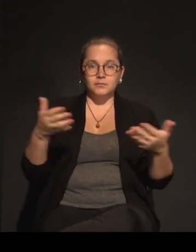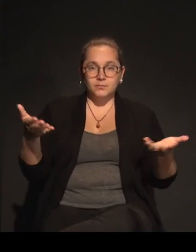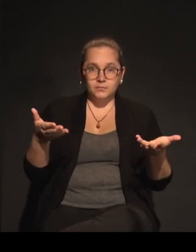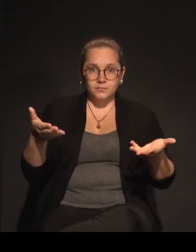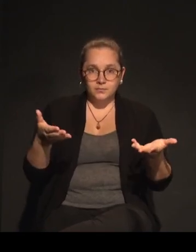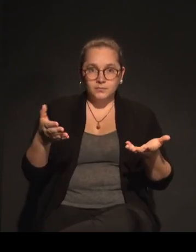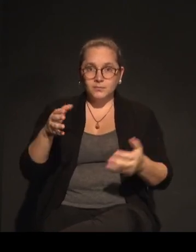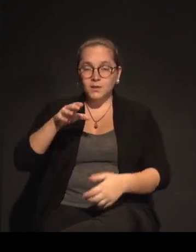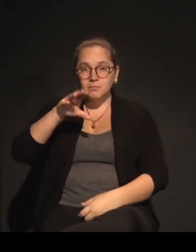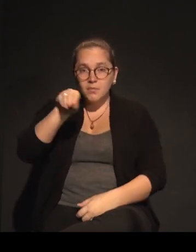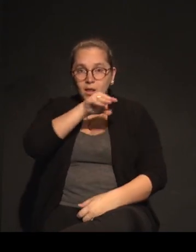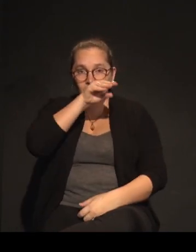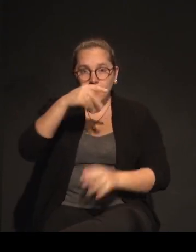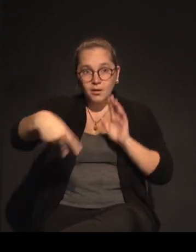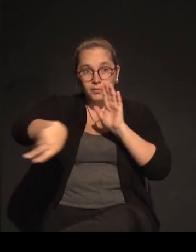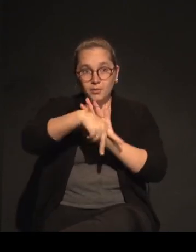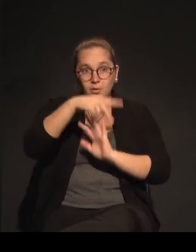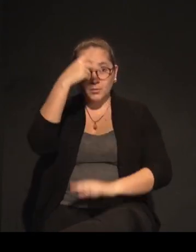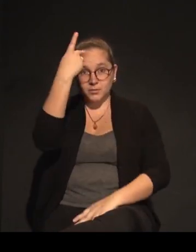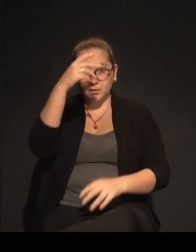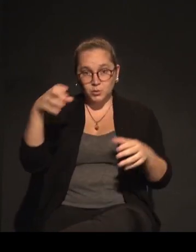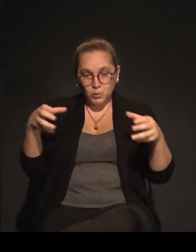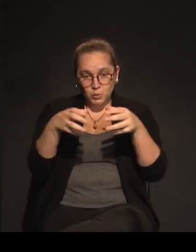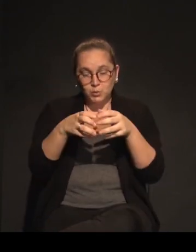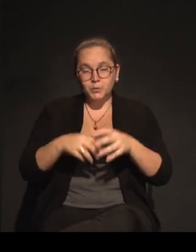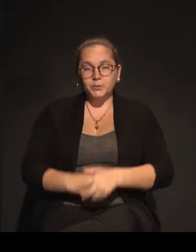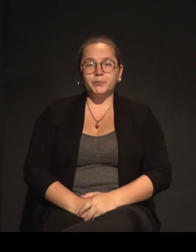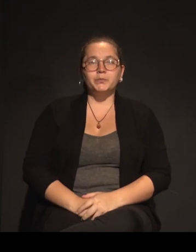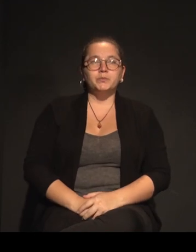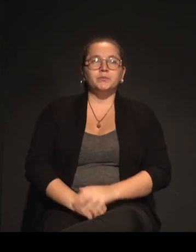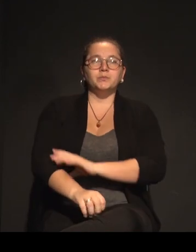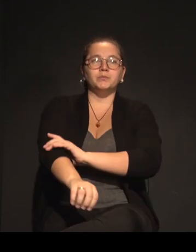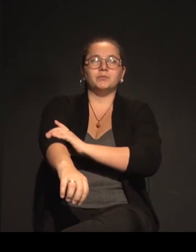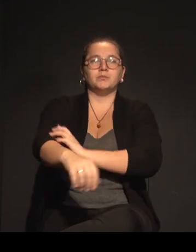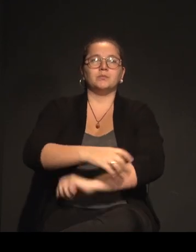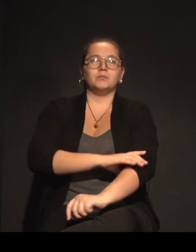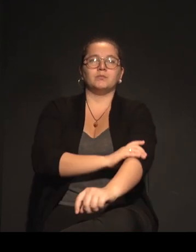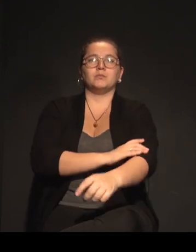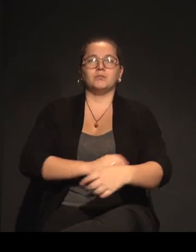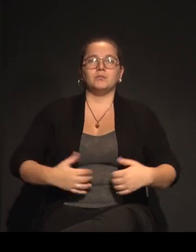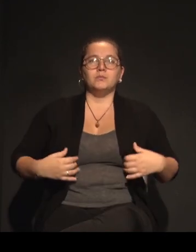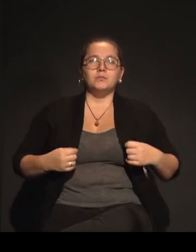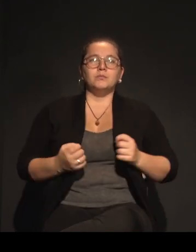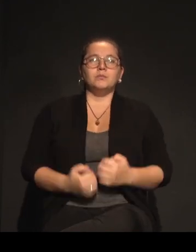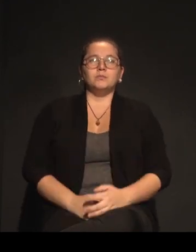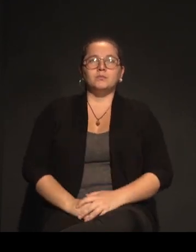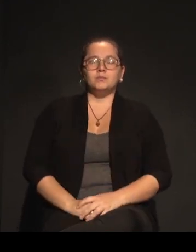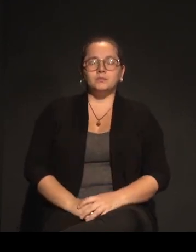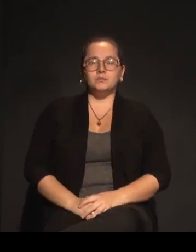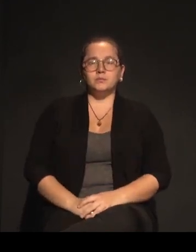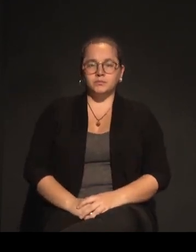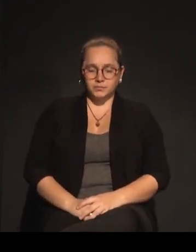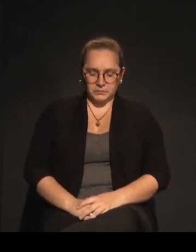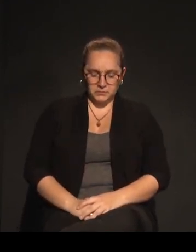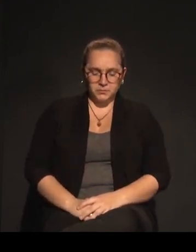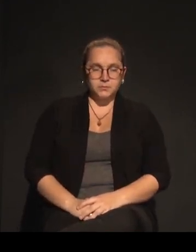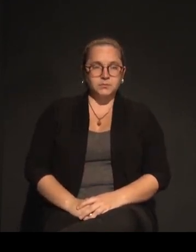até deve ter um canal a nome envolvido em uma troca na líbia tira